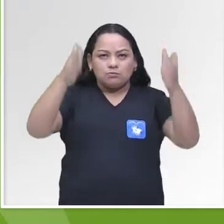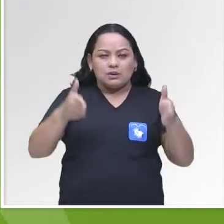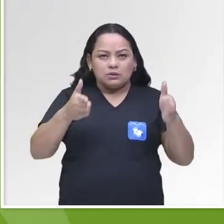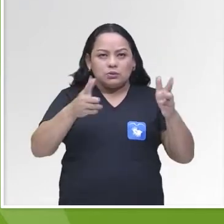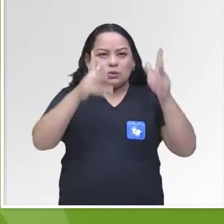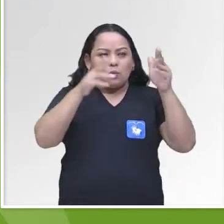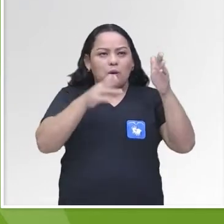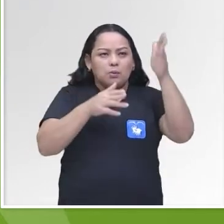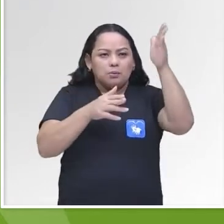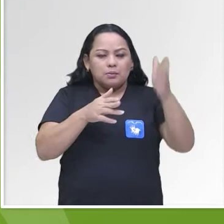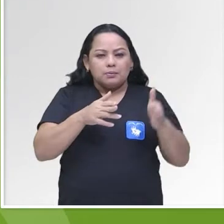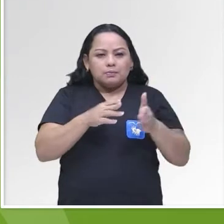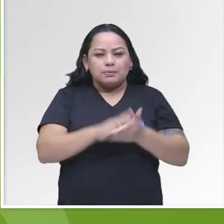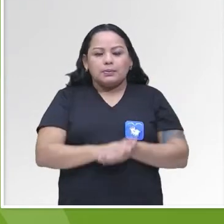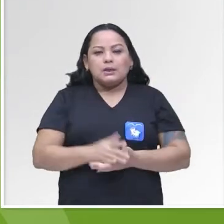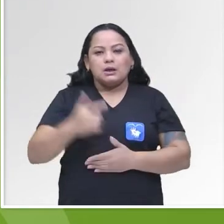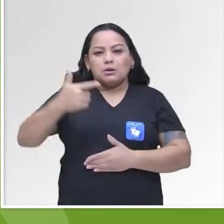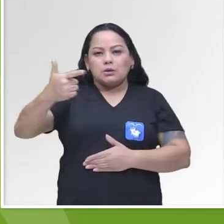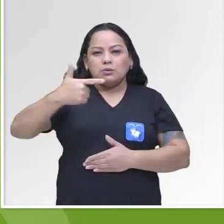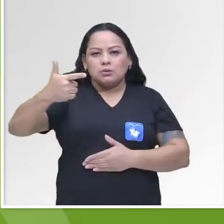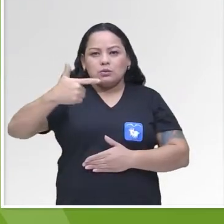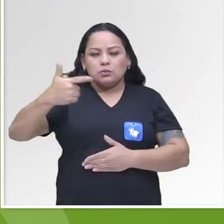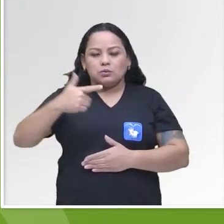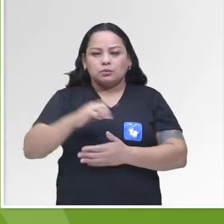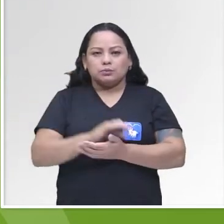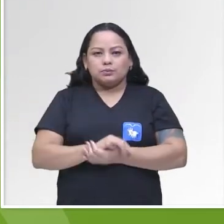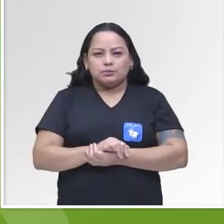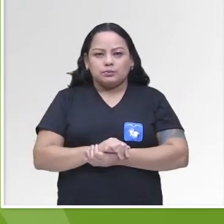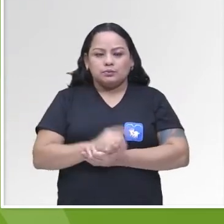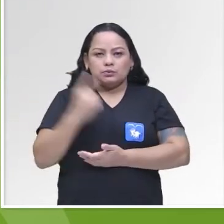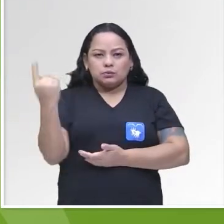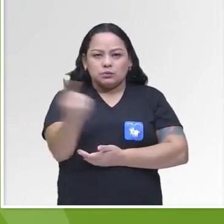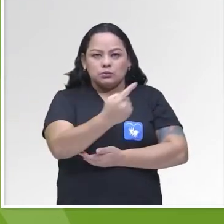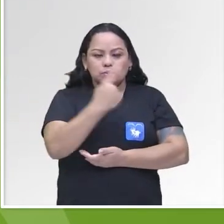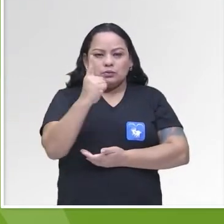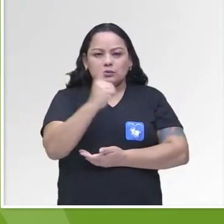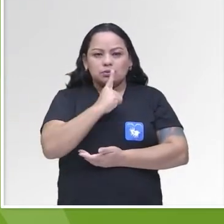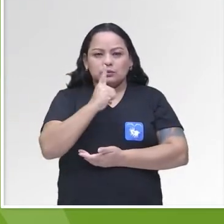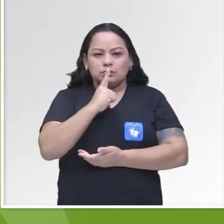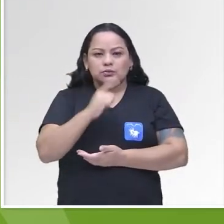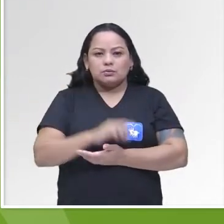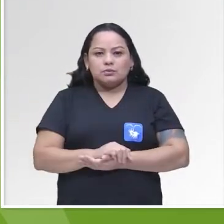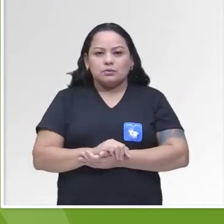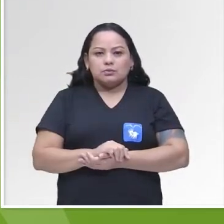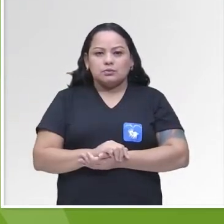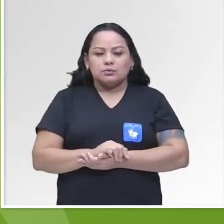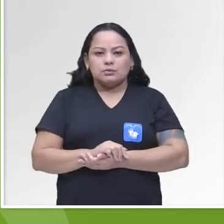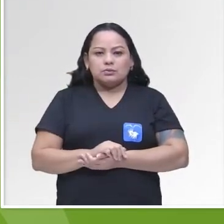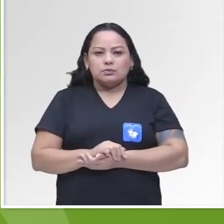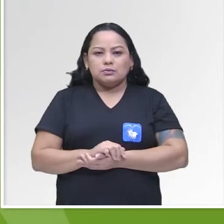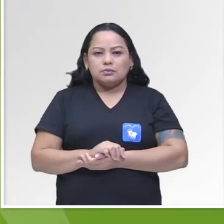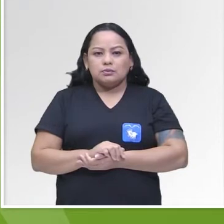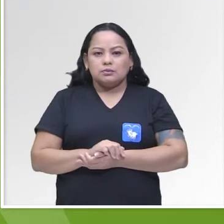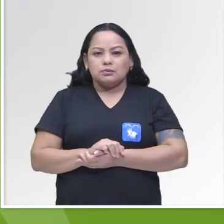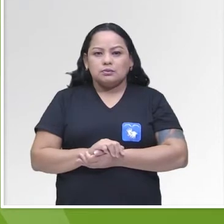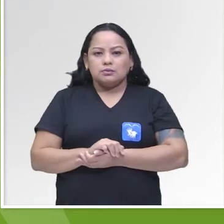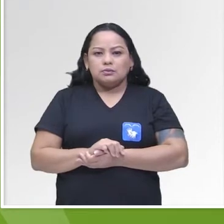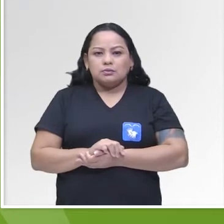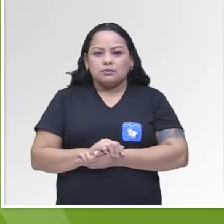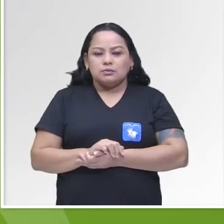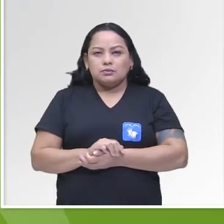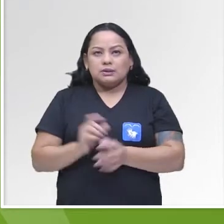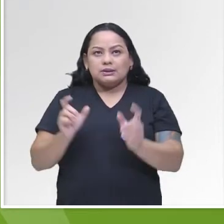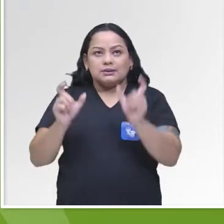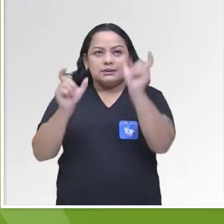no composto 2 nós temos esses radicais em